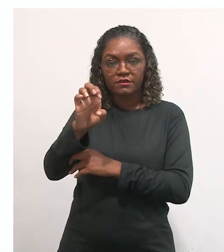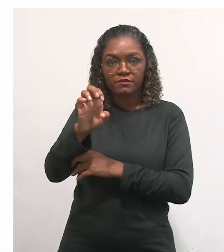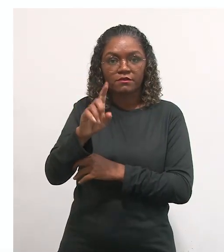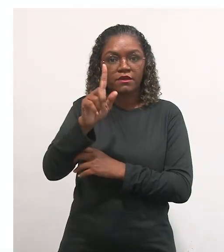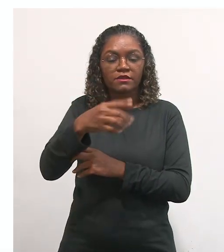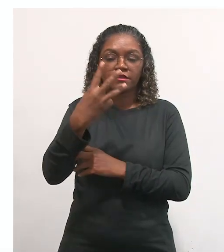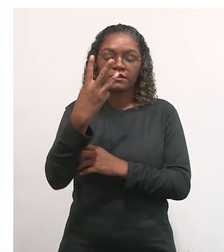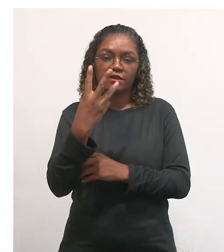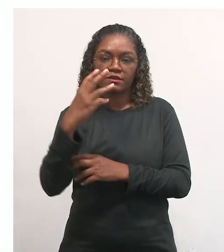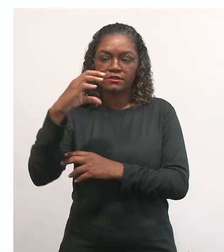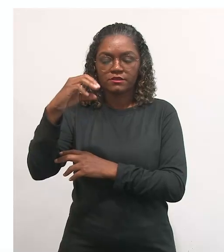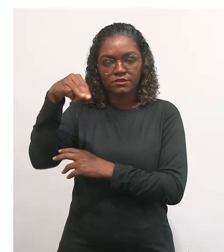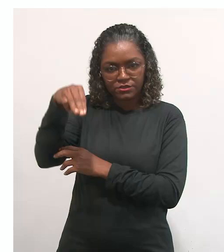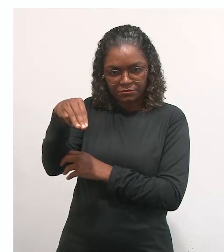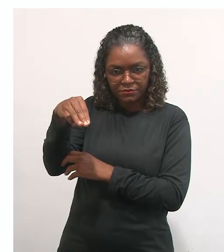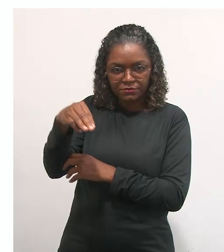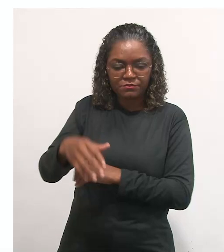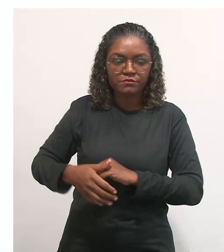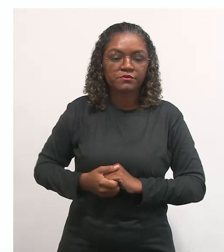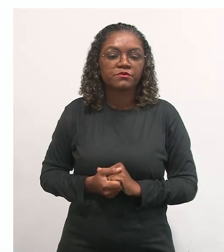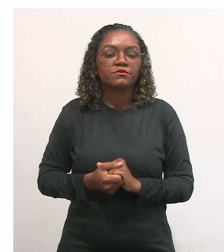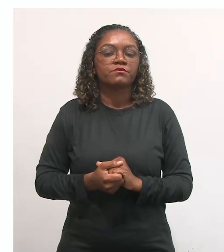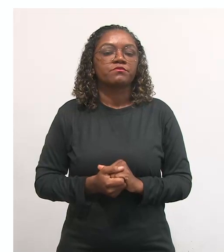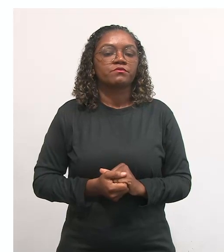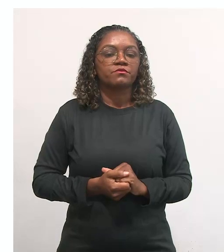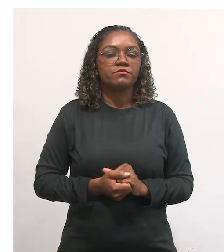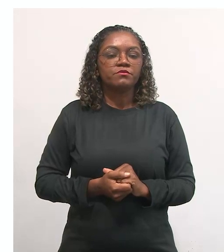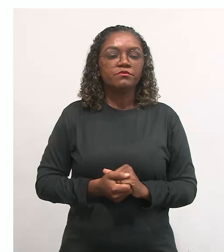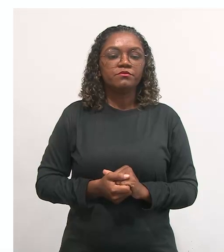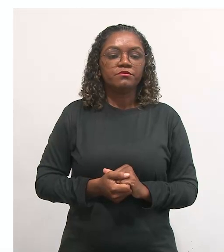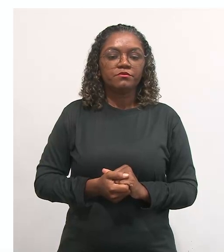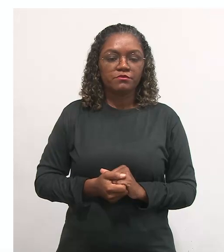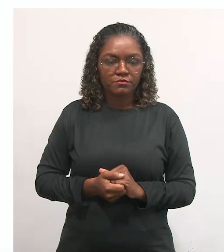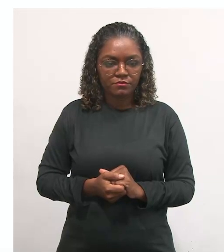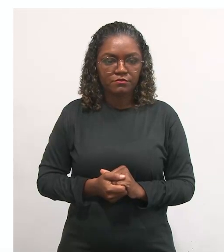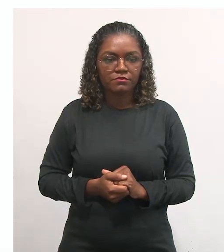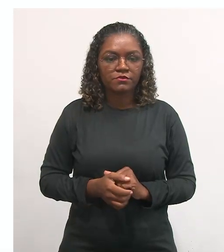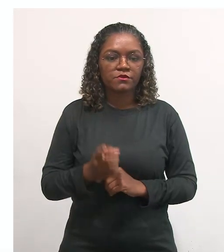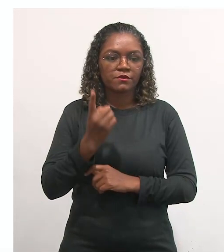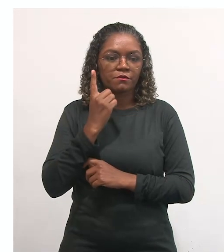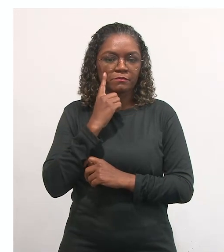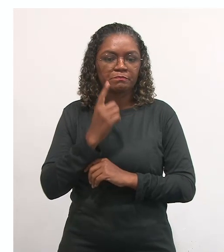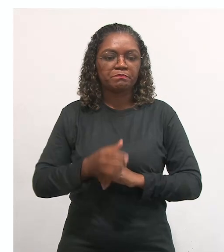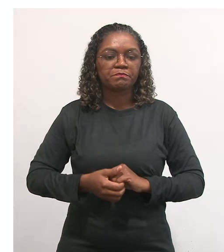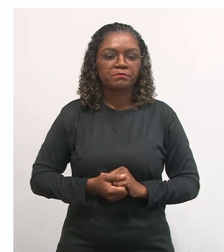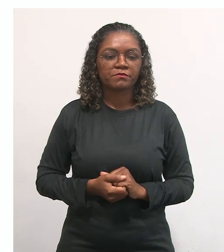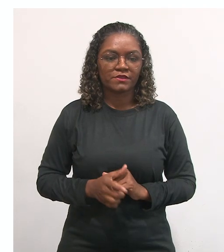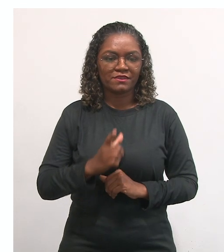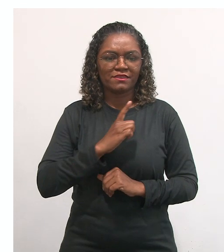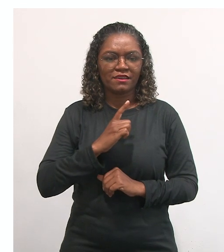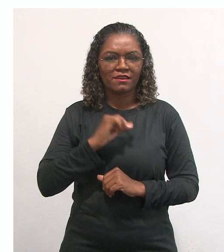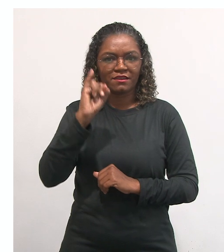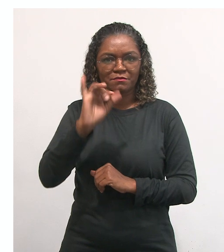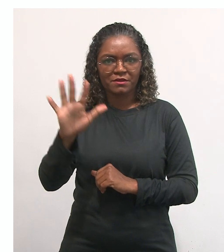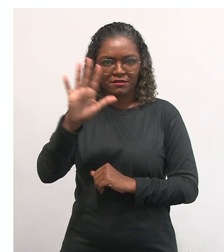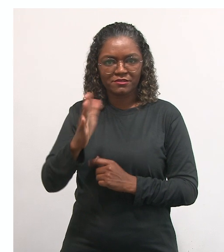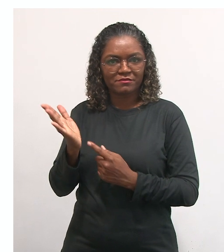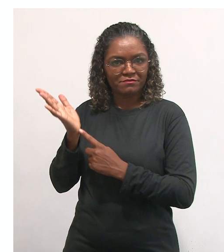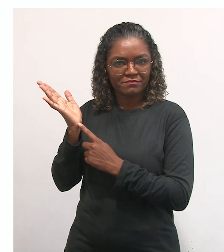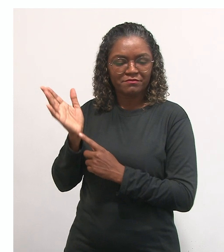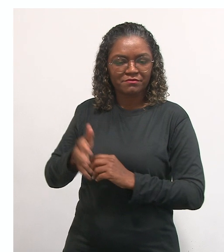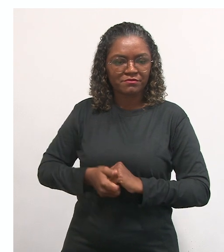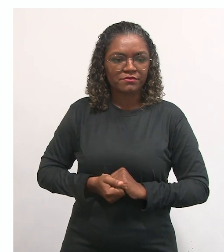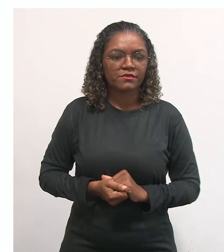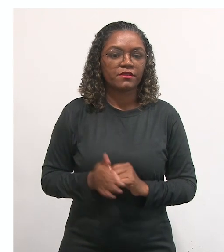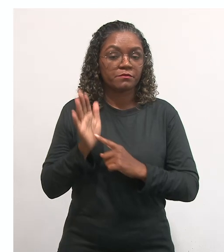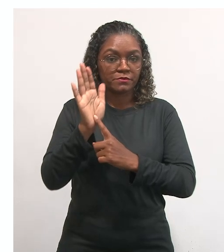tá conforme a figura que vocês vão poder ver e deixa eu passar aqui vai tá bem aqui essa figura tá